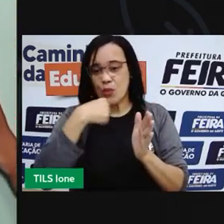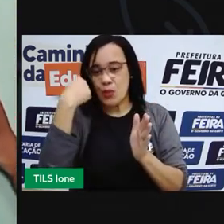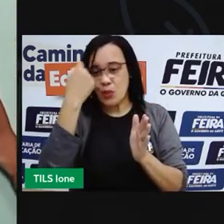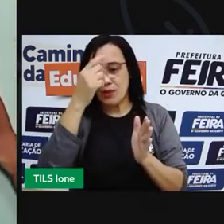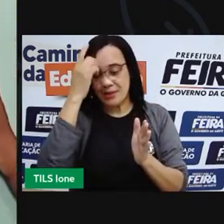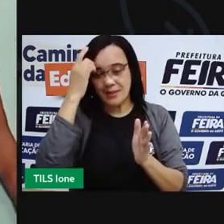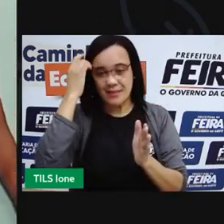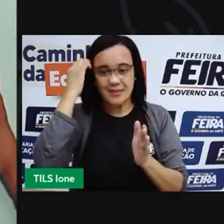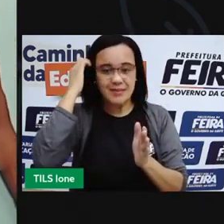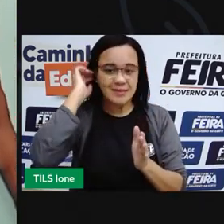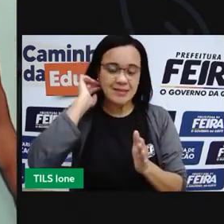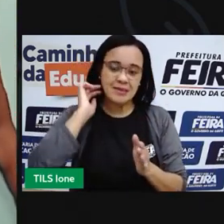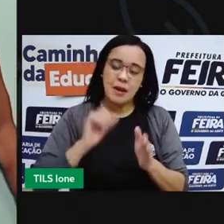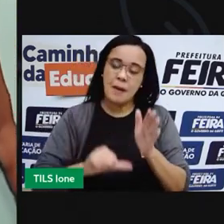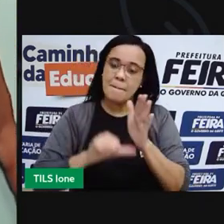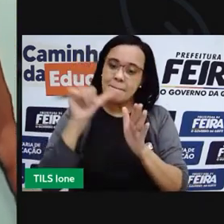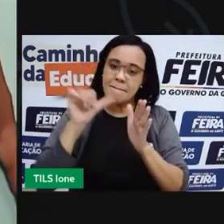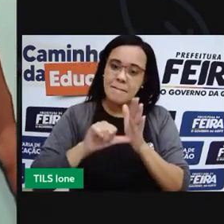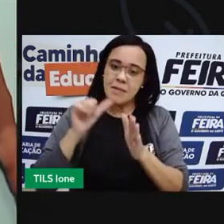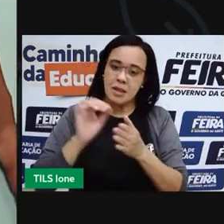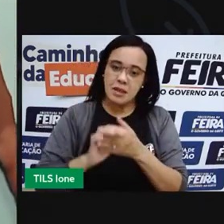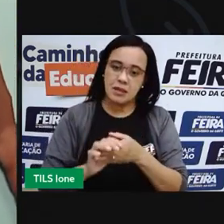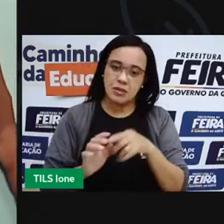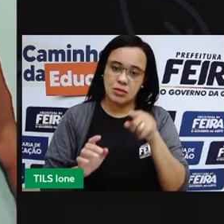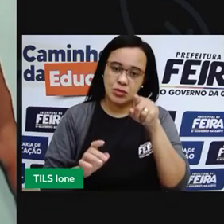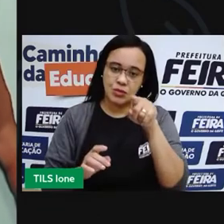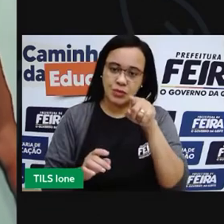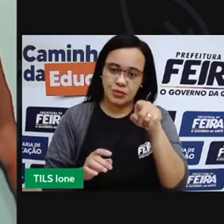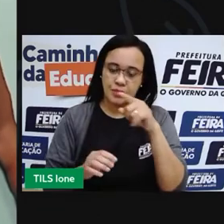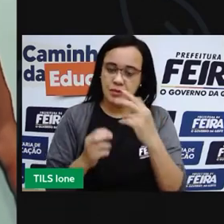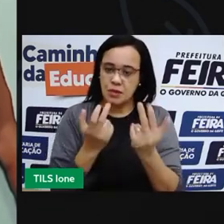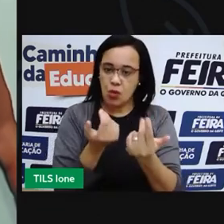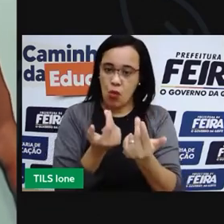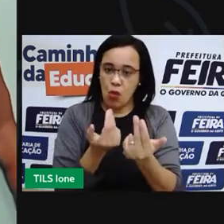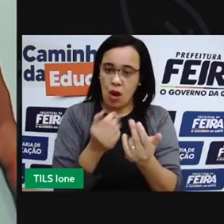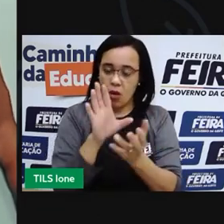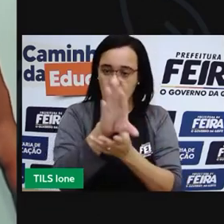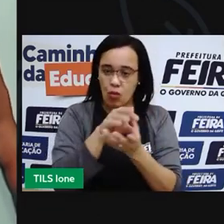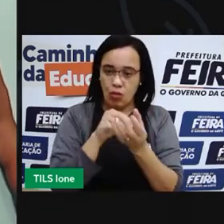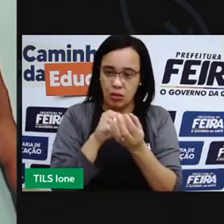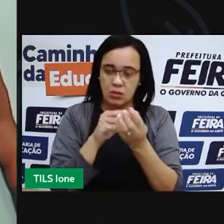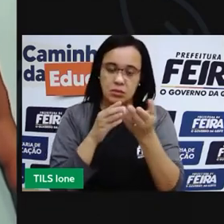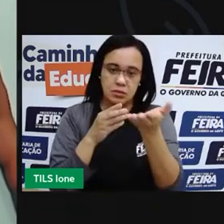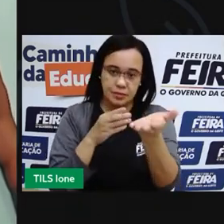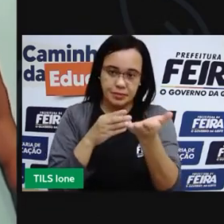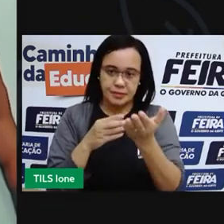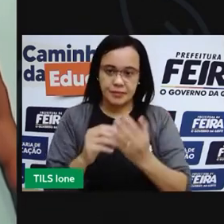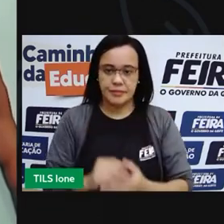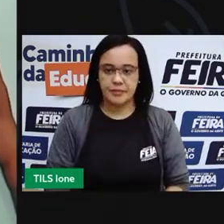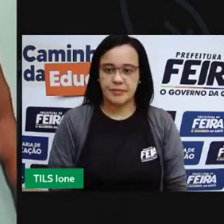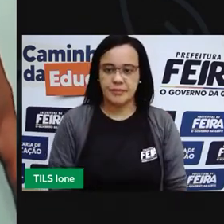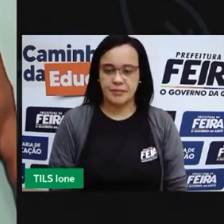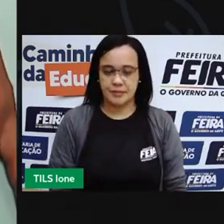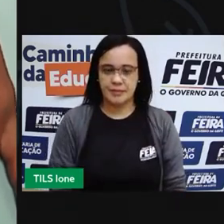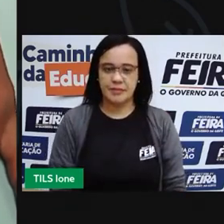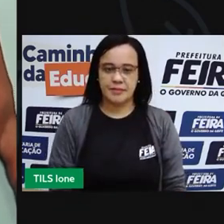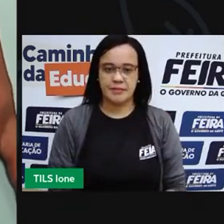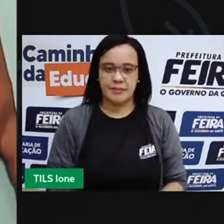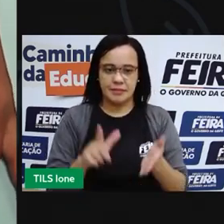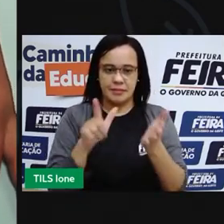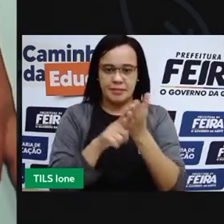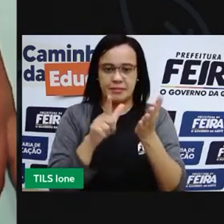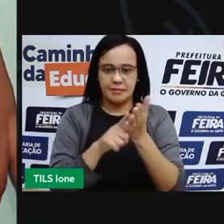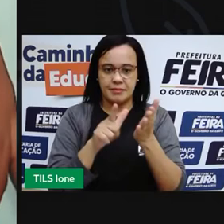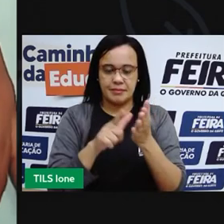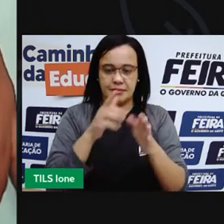Primeiro passo é você pegar aqui a ponta, uma das pontas dessa folha de